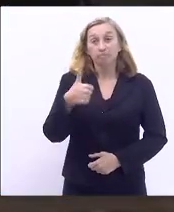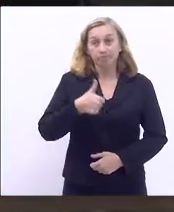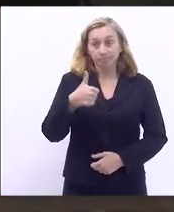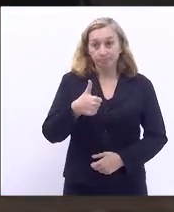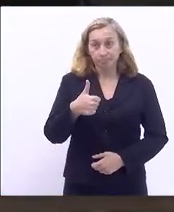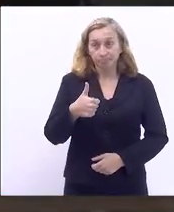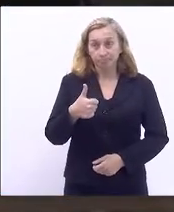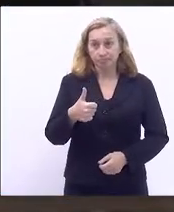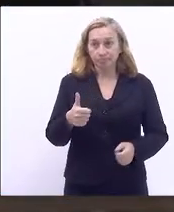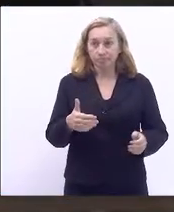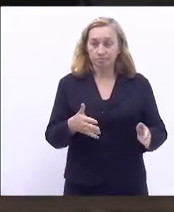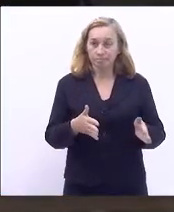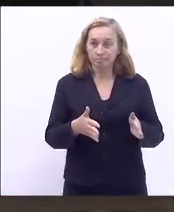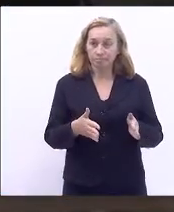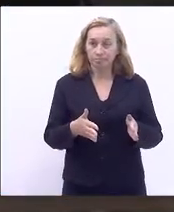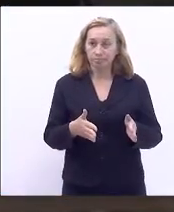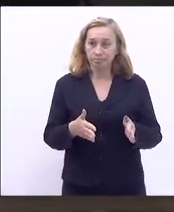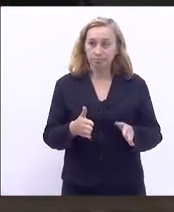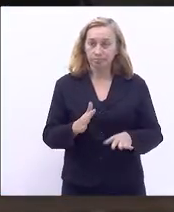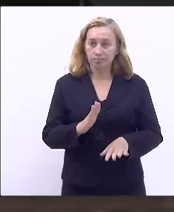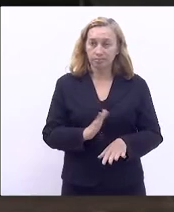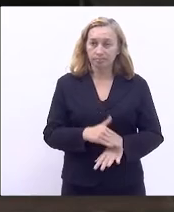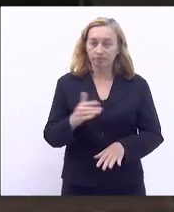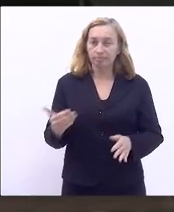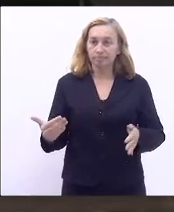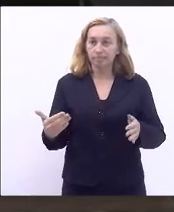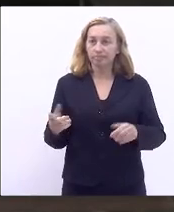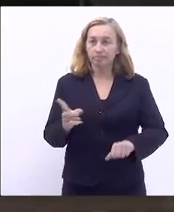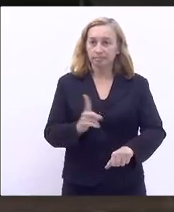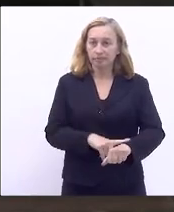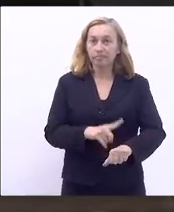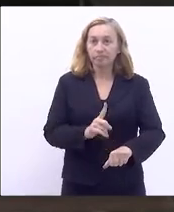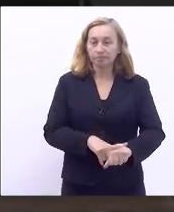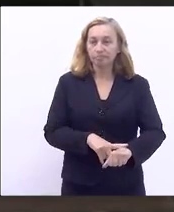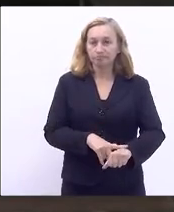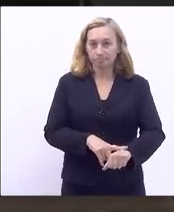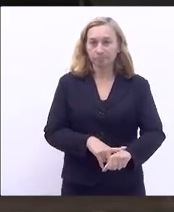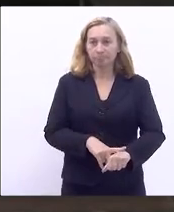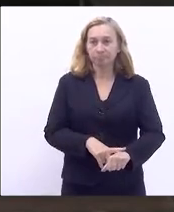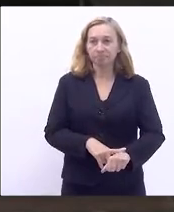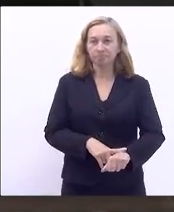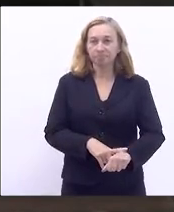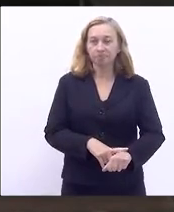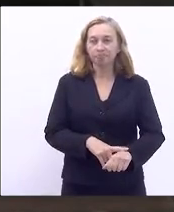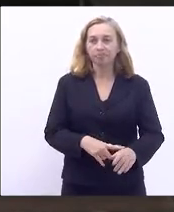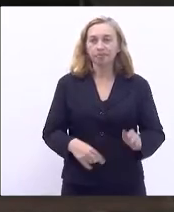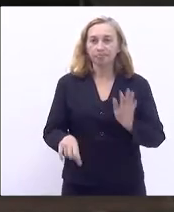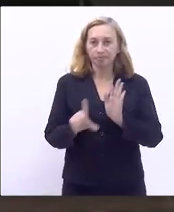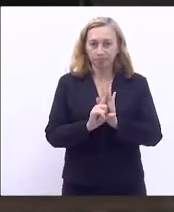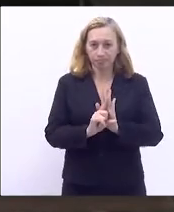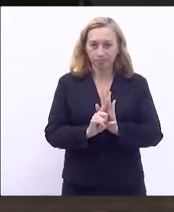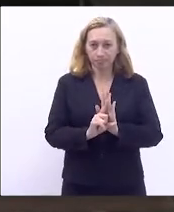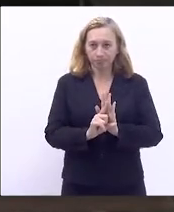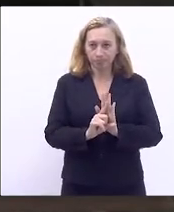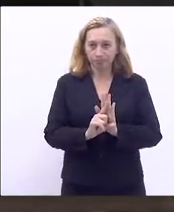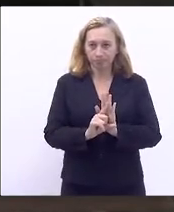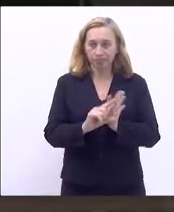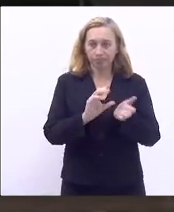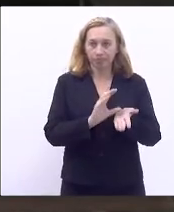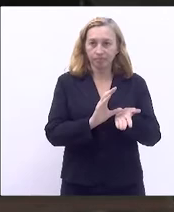prorrogando um benefício que nós já demos para a CSN. Então, a legislação que concedeu o benefício lá